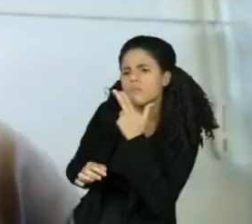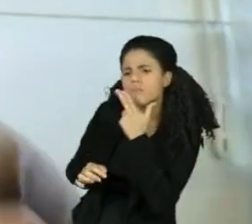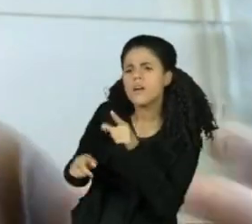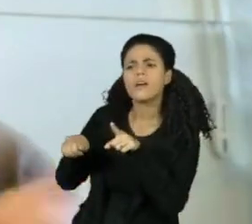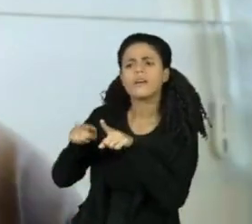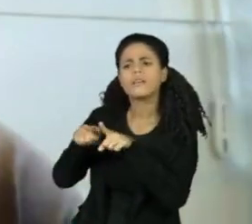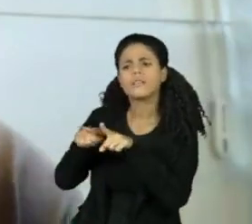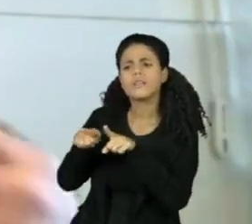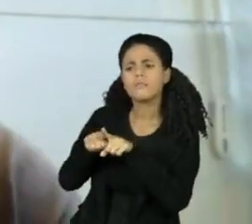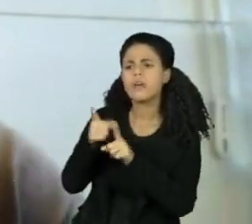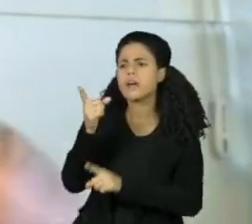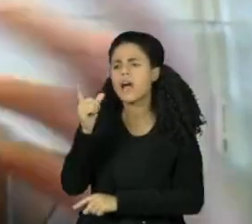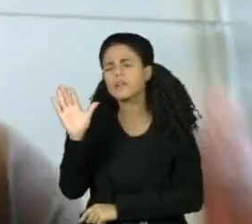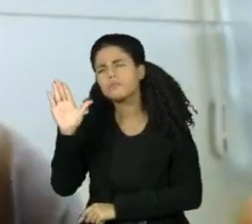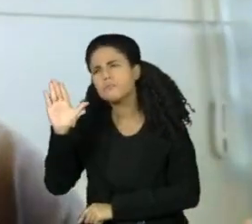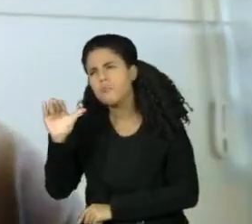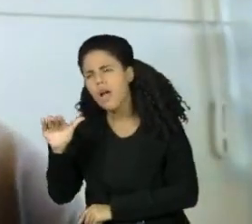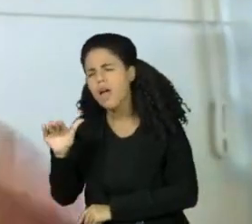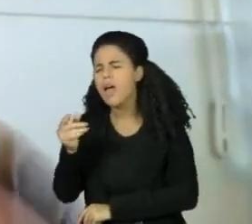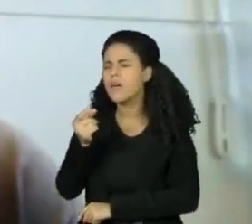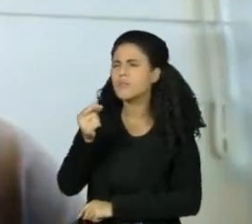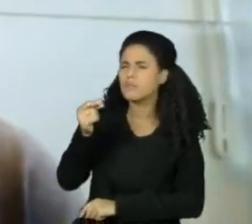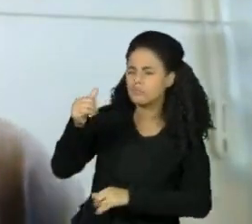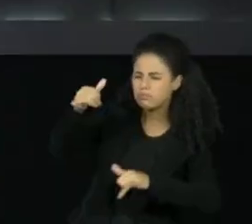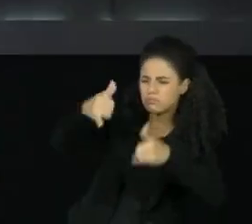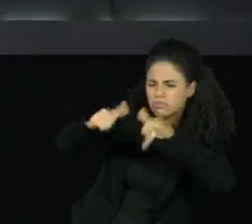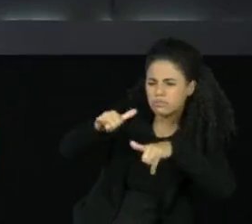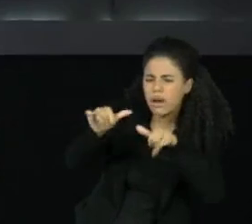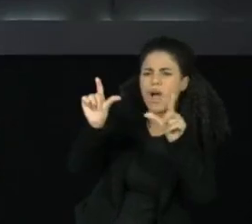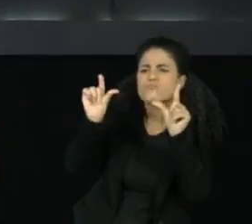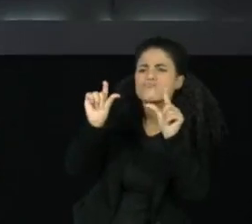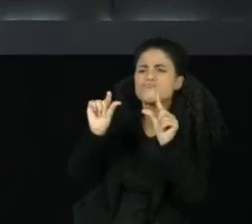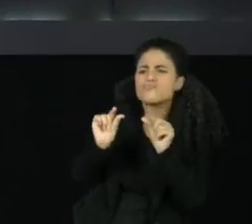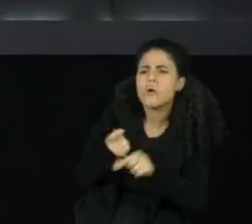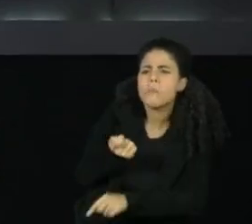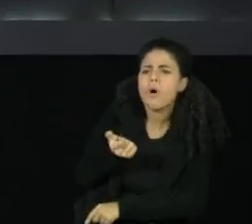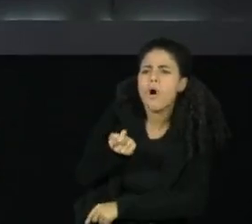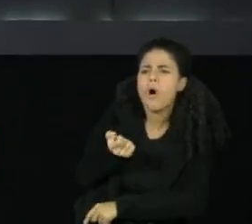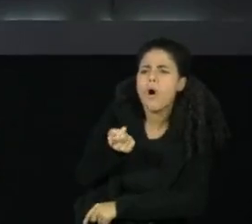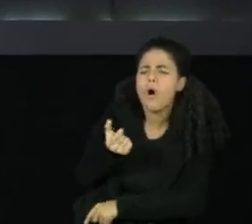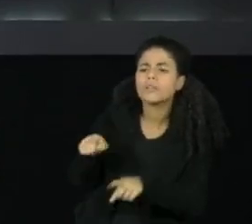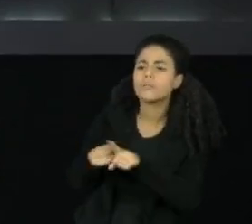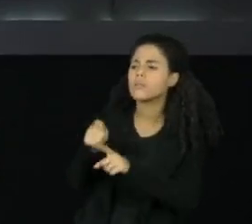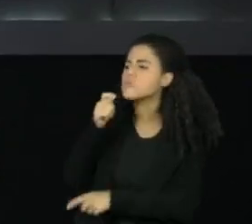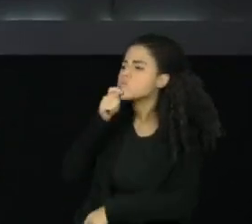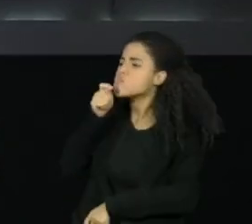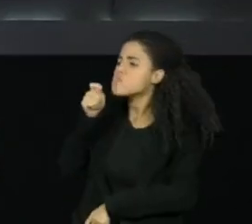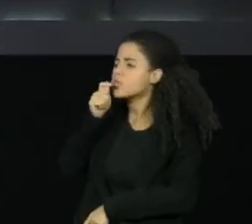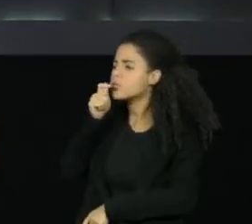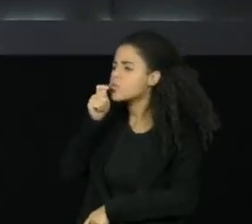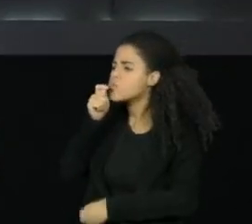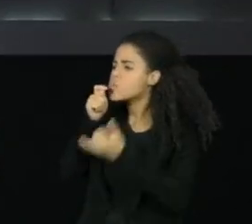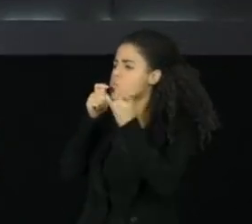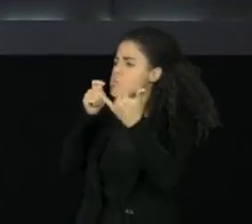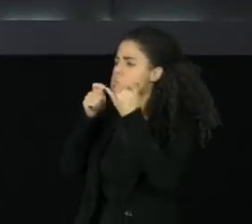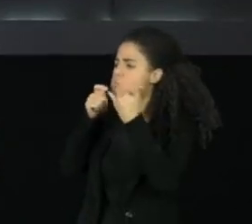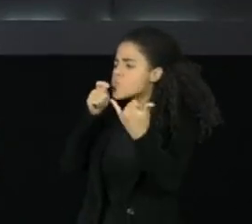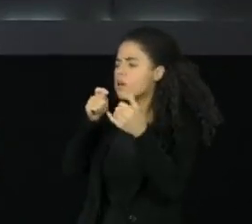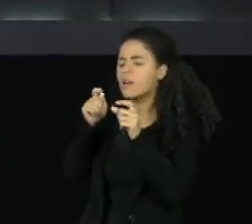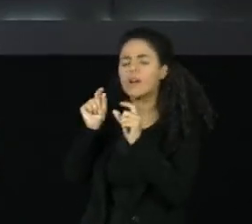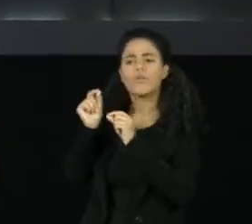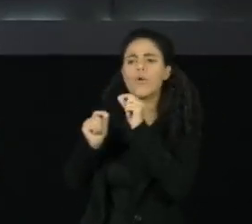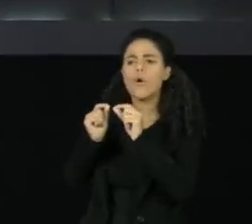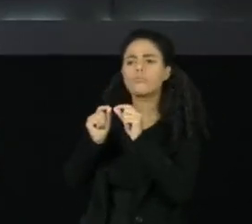de baixos teores, cigarro de ultra baixos teores e assim por diante. O cigarro eletrônico é mais do mesmo, é a mesma estratégia de sempre